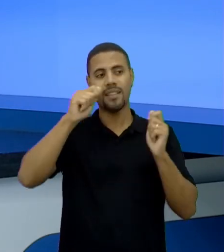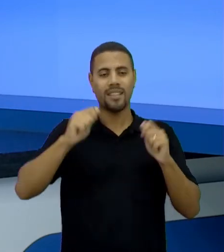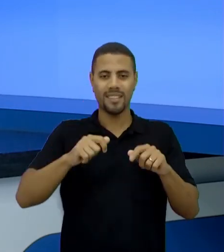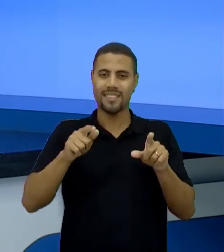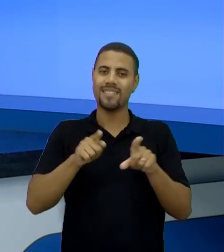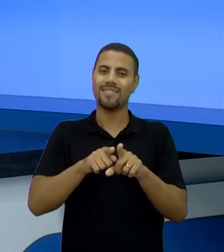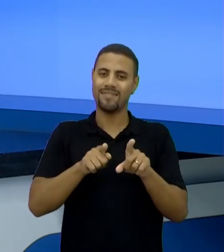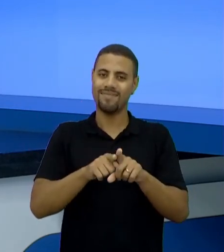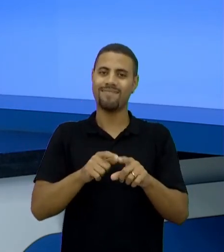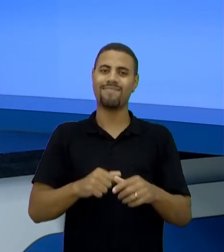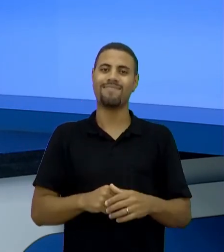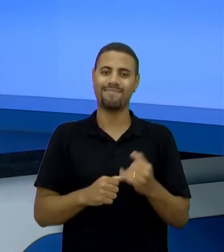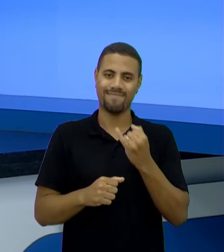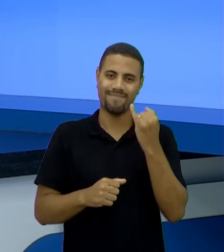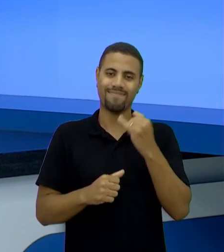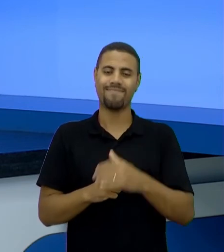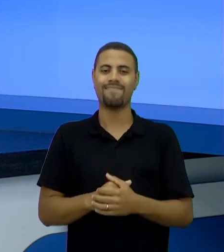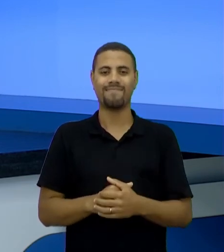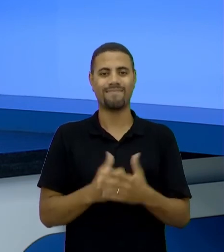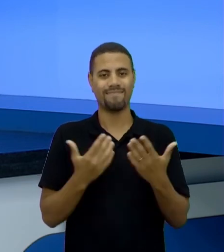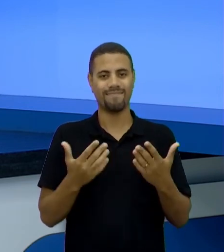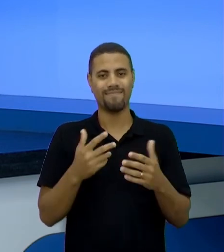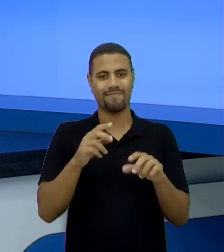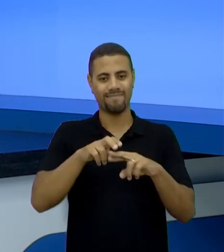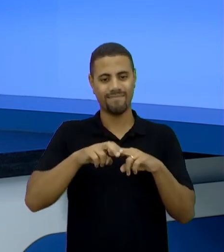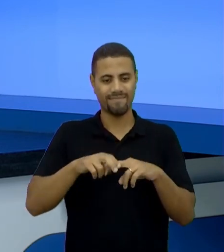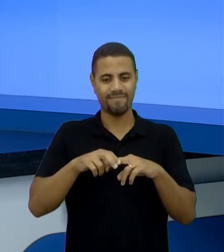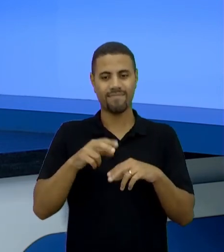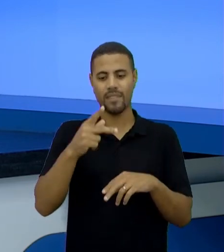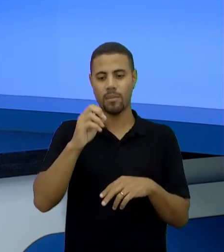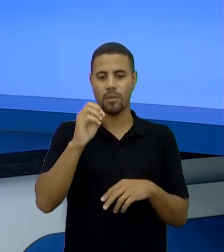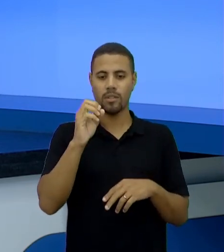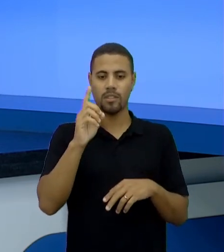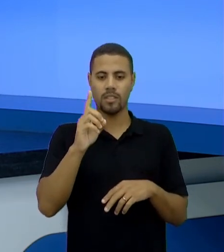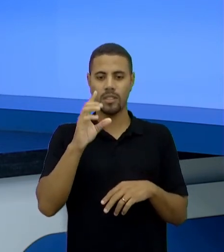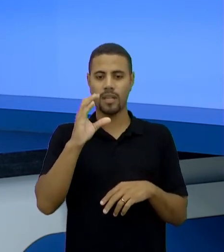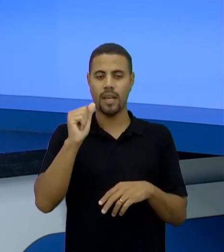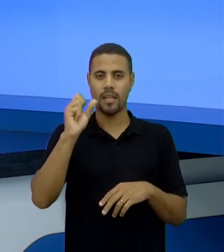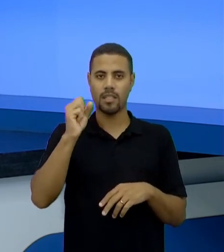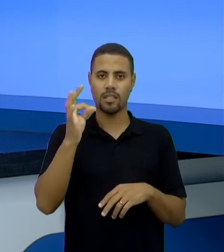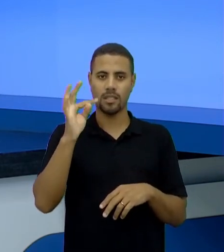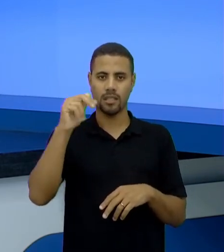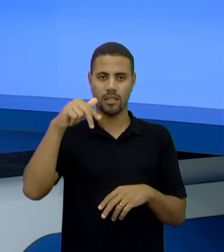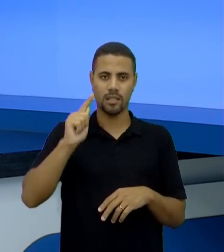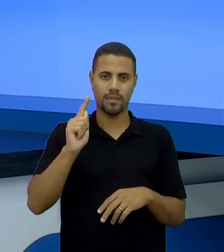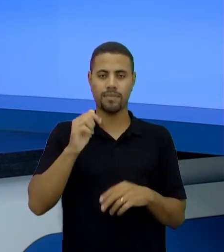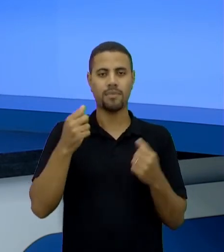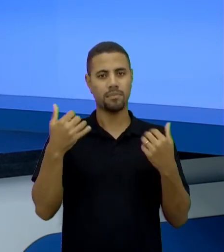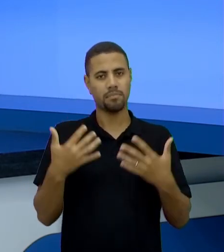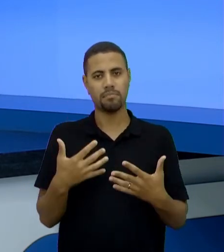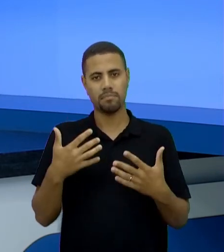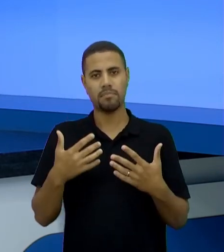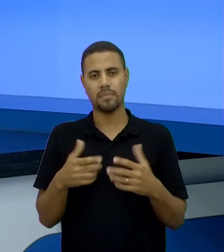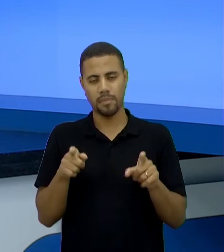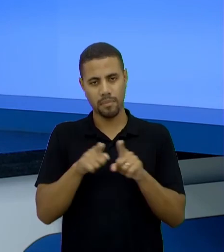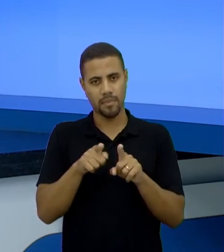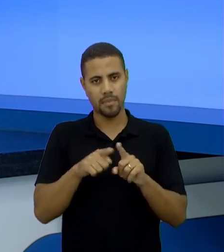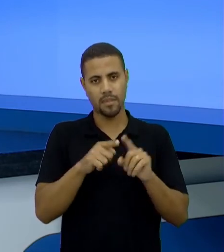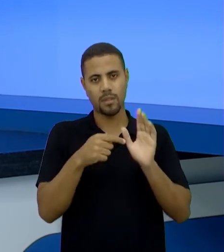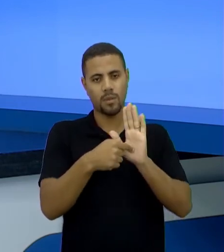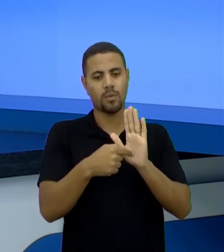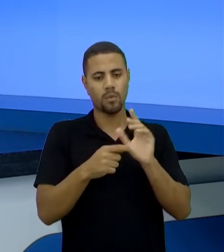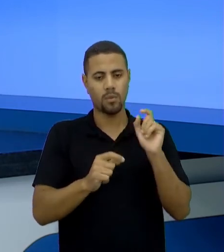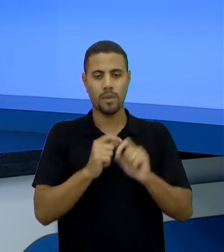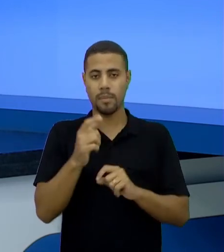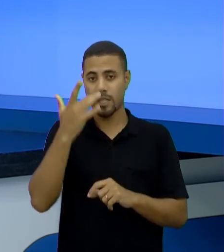tendência, eu acho que o podcast chegou assim para facilitar também essa questão, né? Fazer até